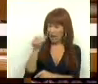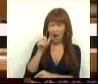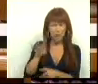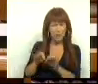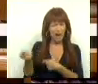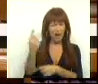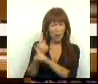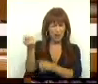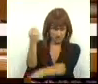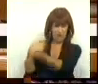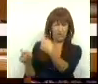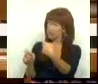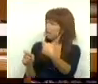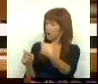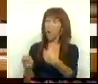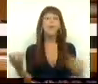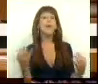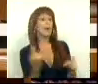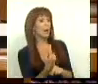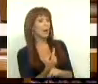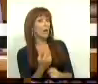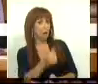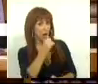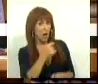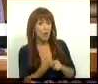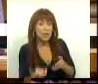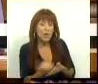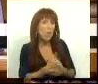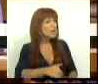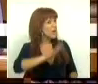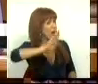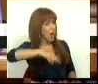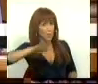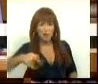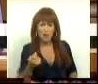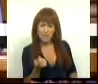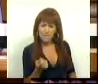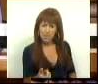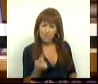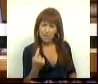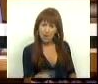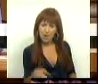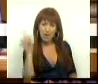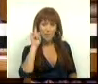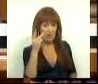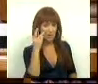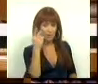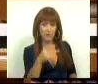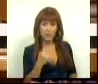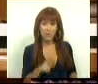uma mercadoria. É a constatação que a água é um recurso natural, escasso, essencial à